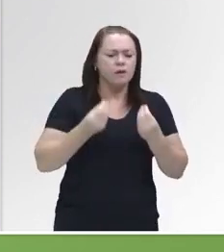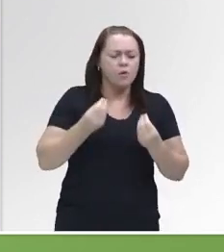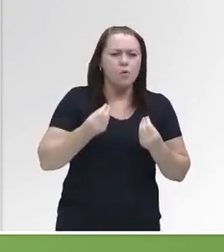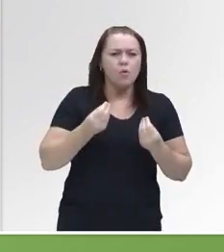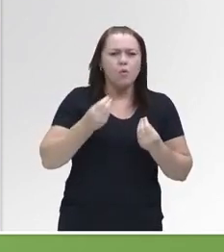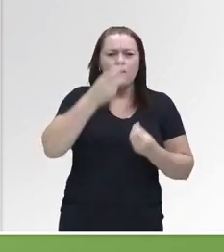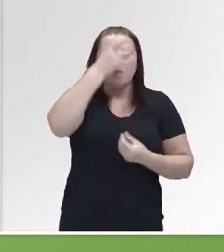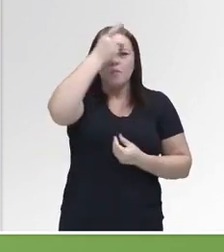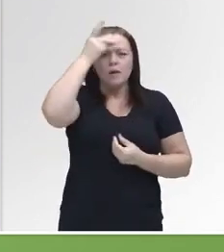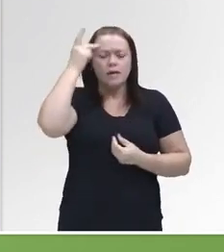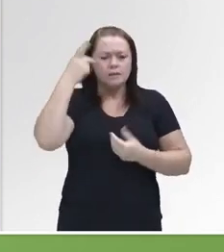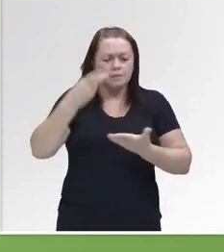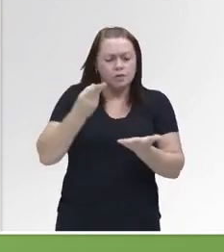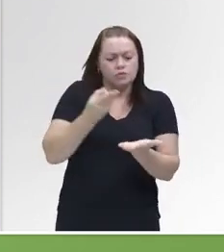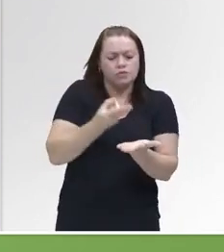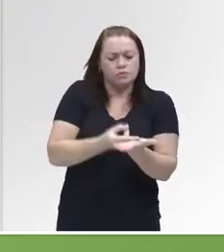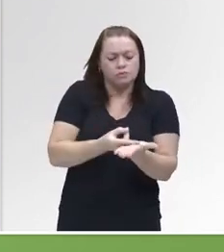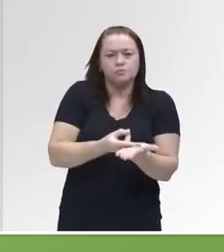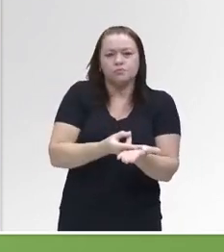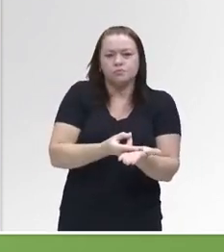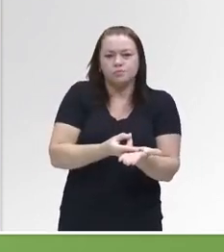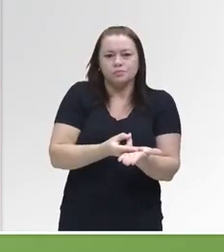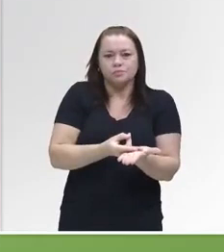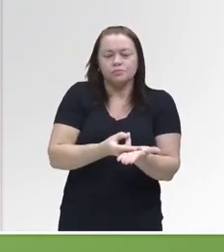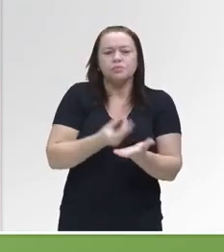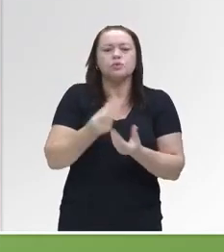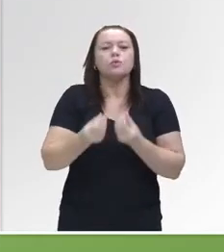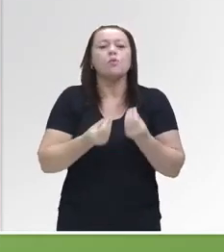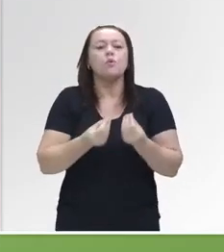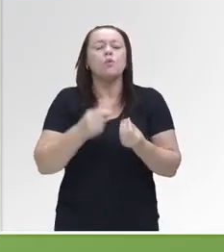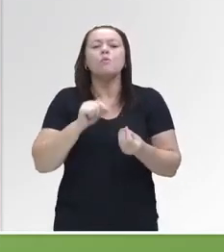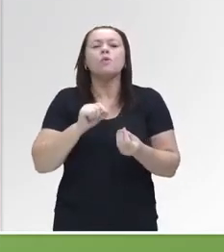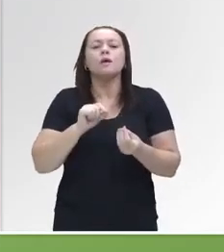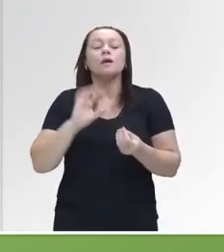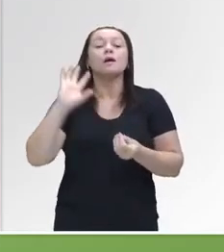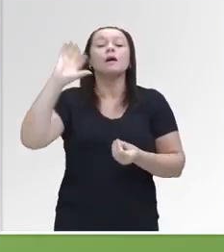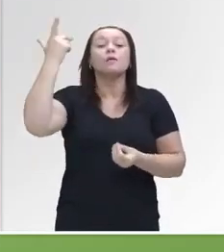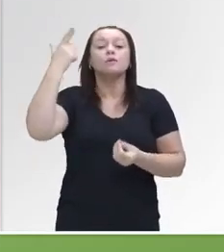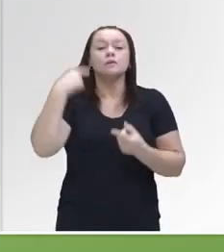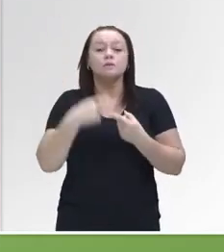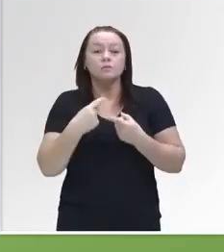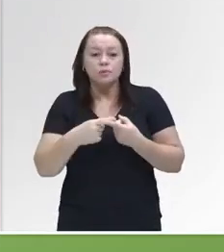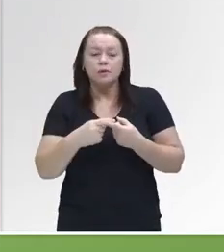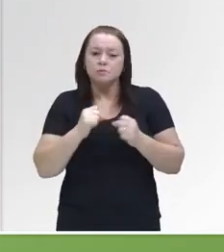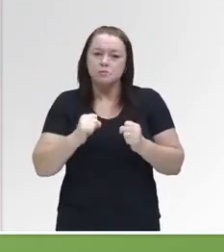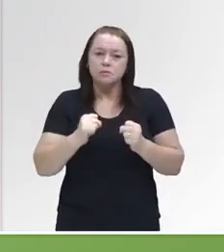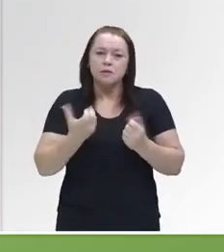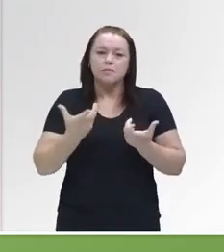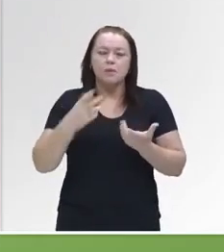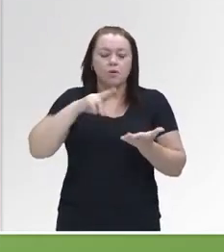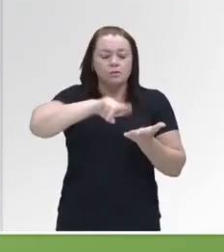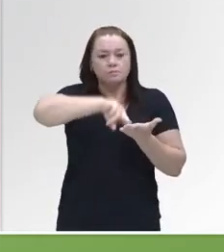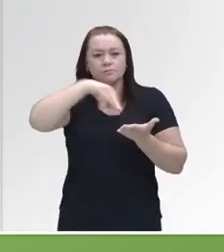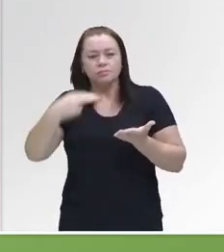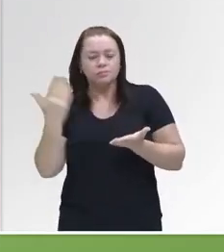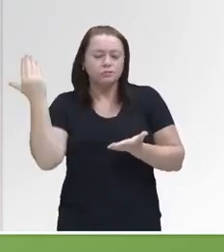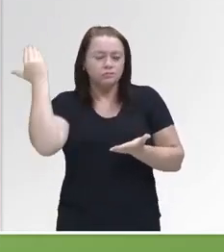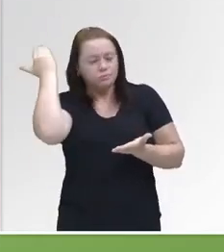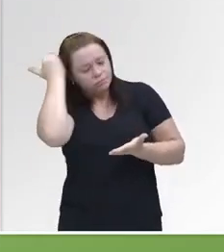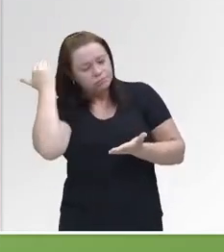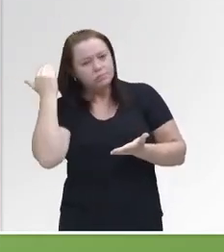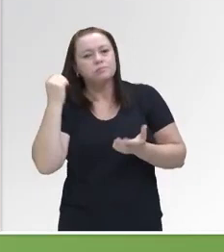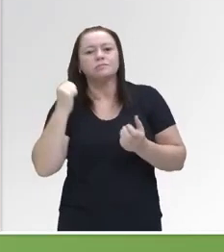está. Geralmente, as consequências do desmaio, ela pode provocar lesões decorrentes da queda,